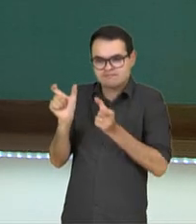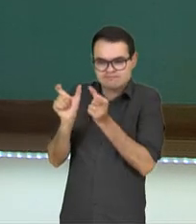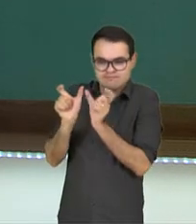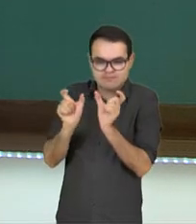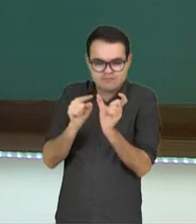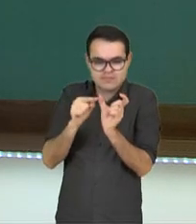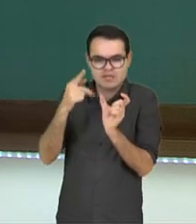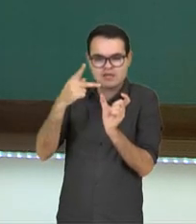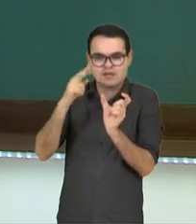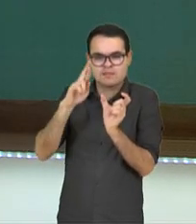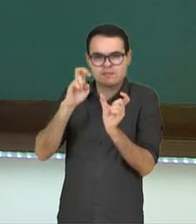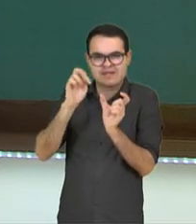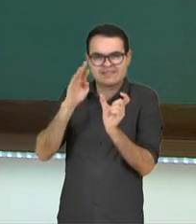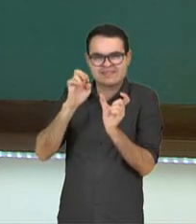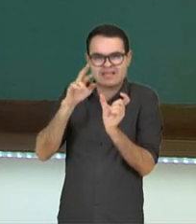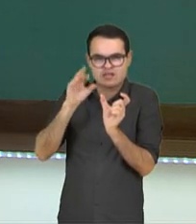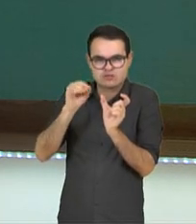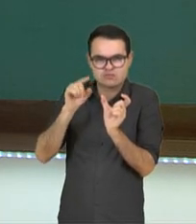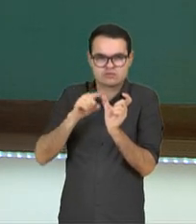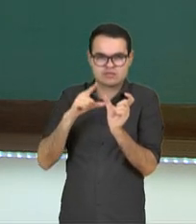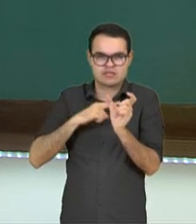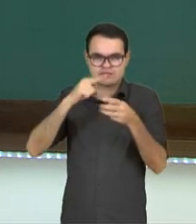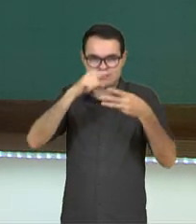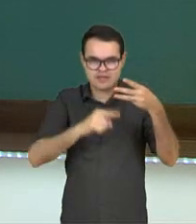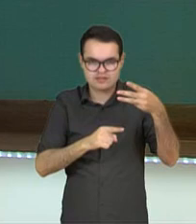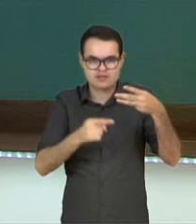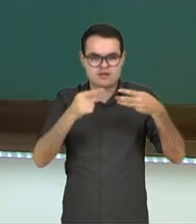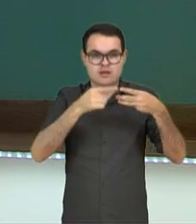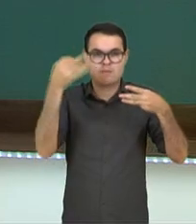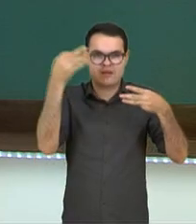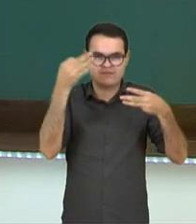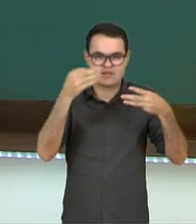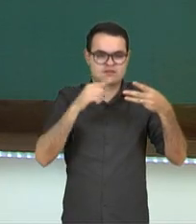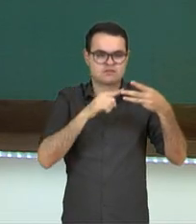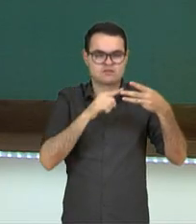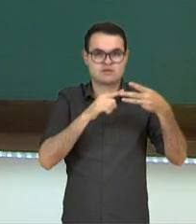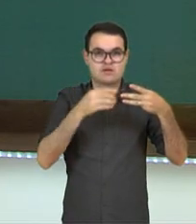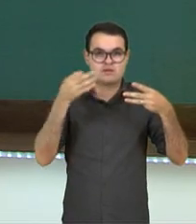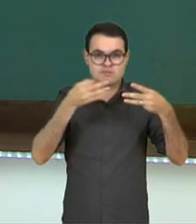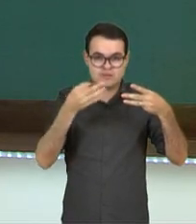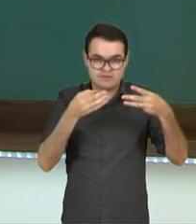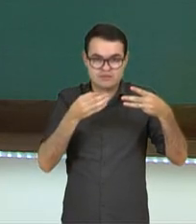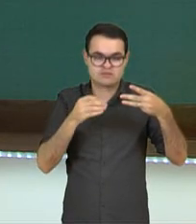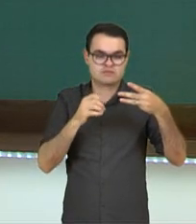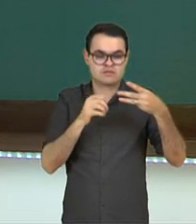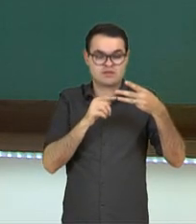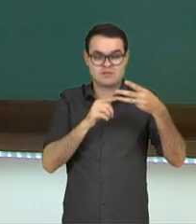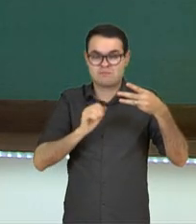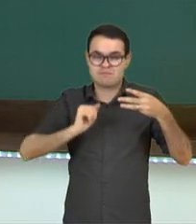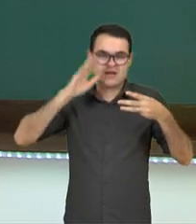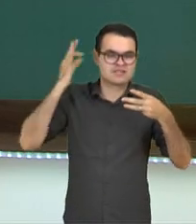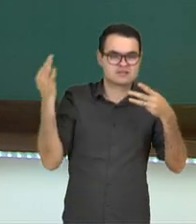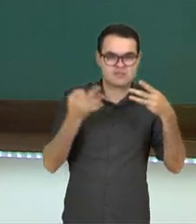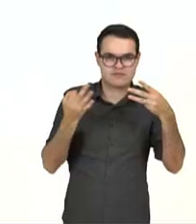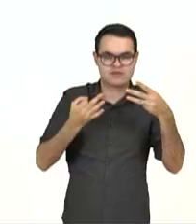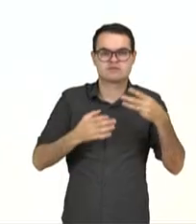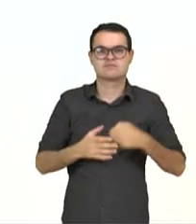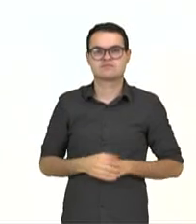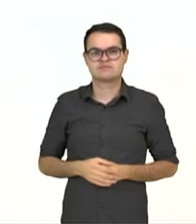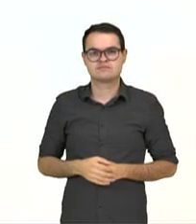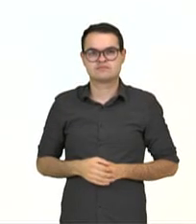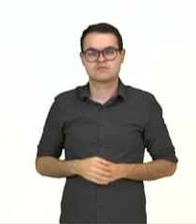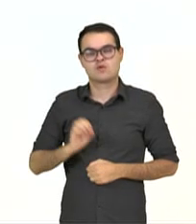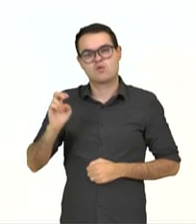perfeito, imperfeito e mais que perfeito do indicativo. E o imperfeito do subjuntivo, tá? Escrito em